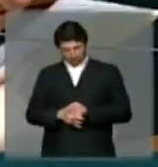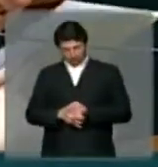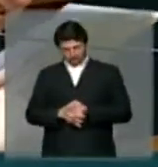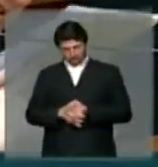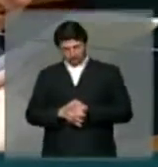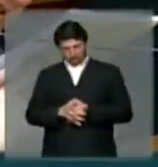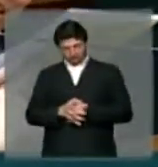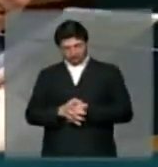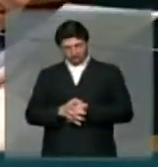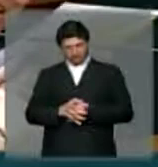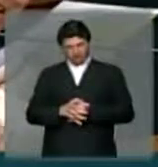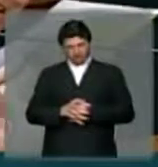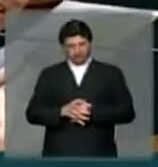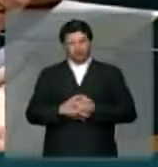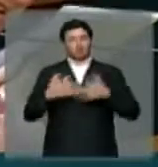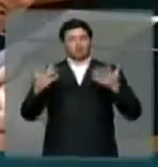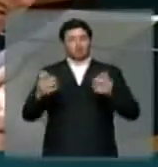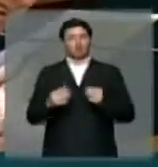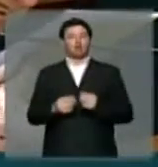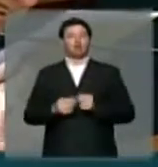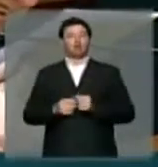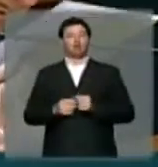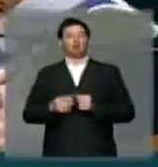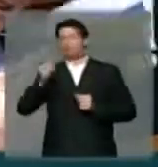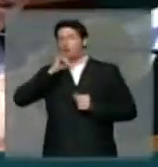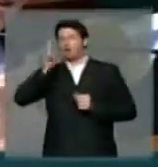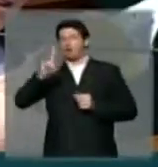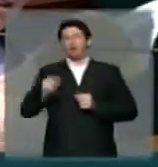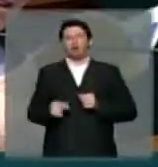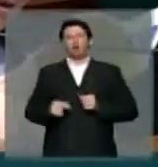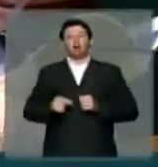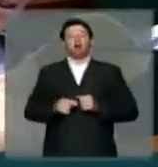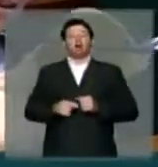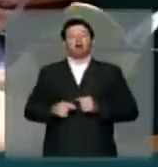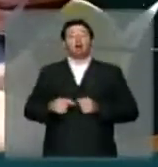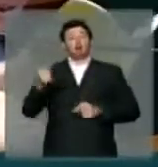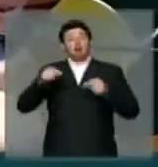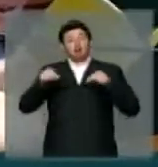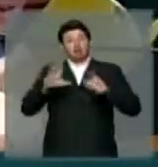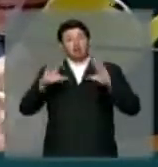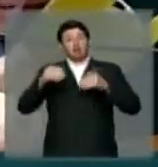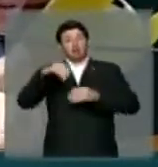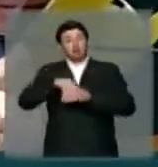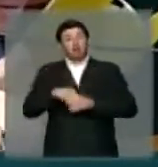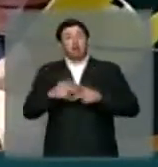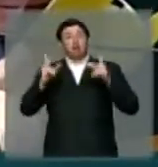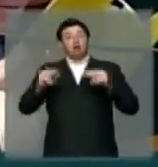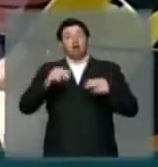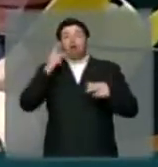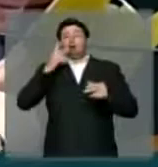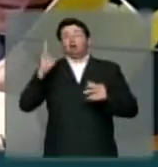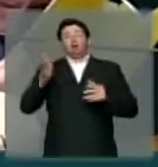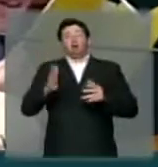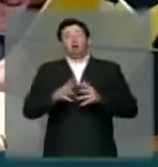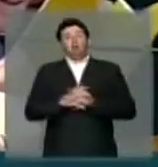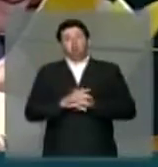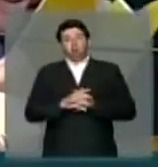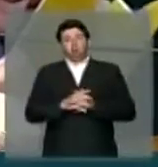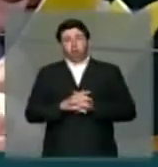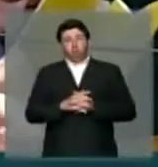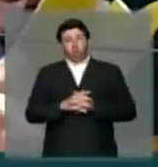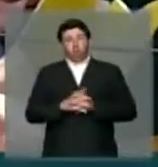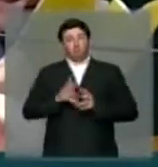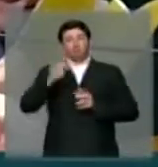se dando aqui. Portanto, não é por acaso que esse debate está se dando nessa comissão. Como dizia, né, o